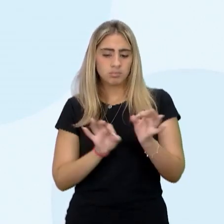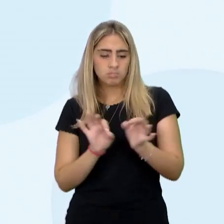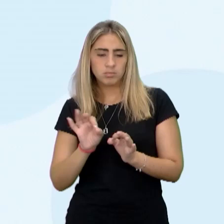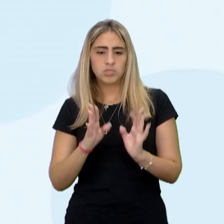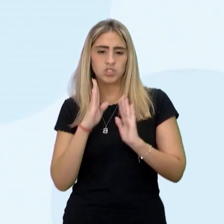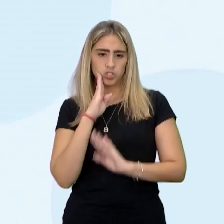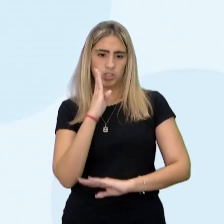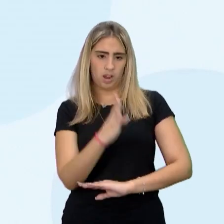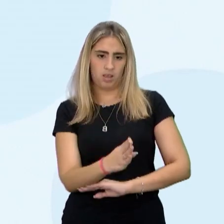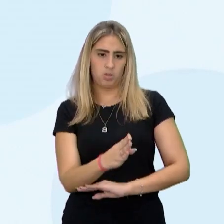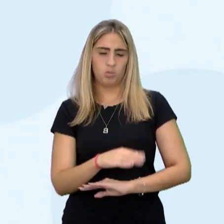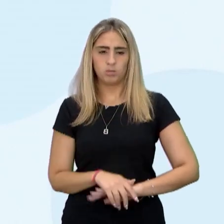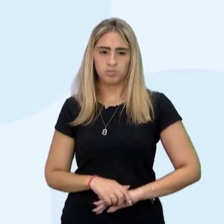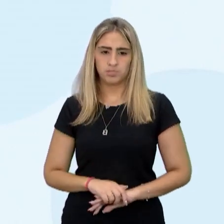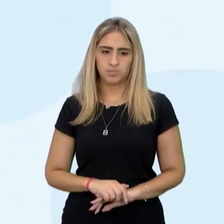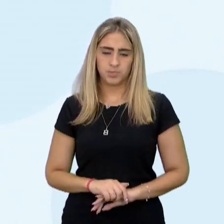bom?